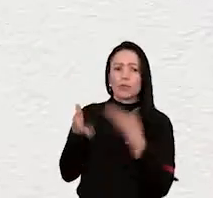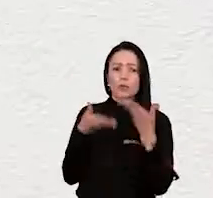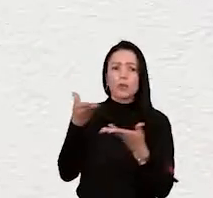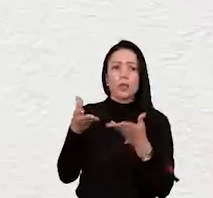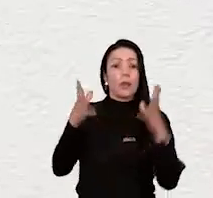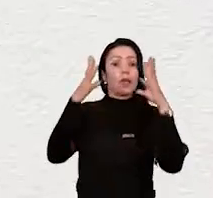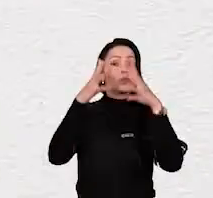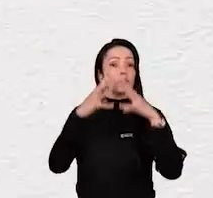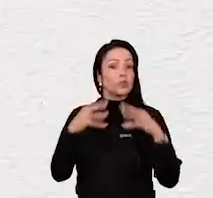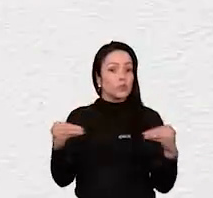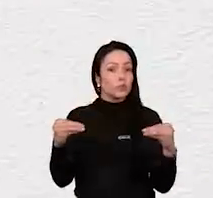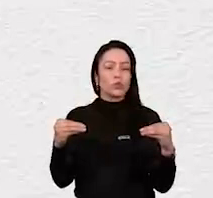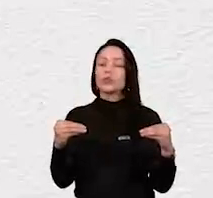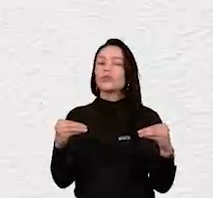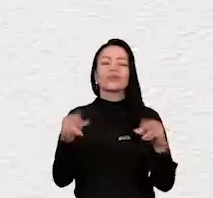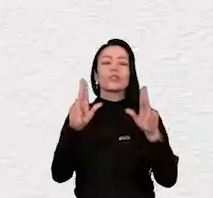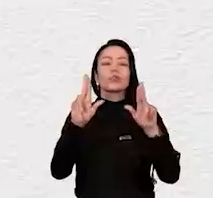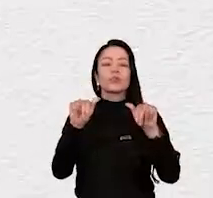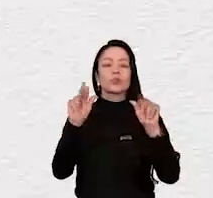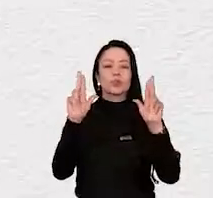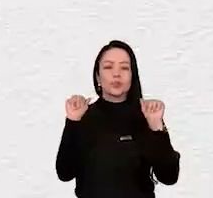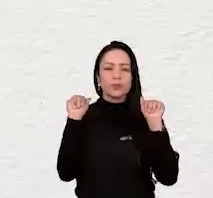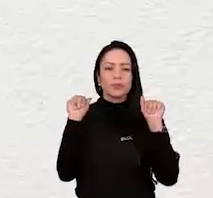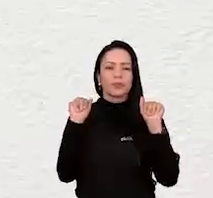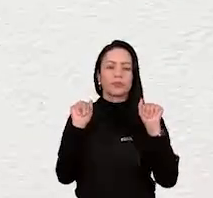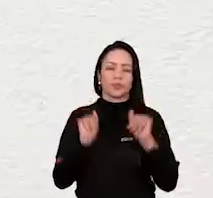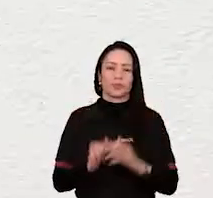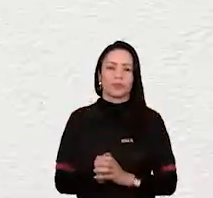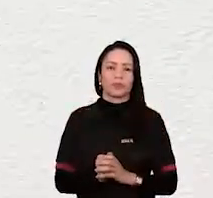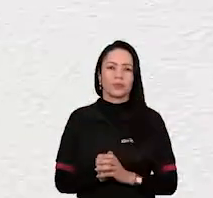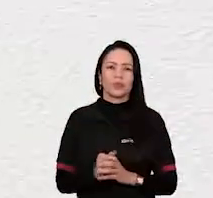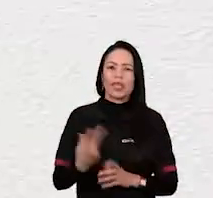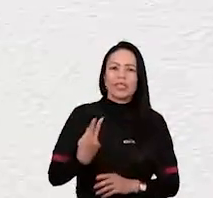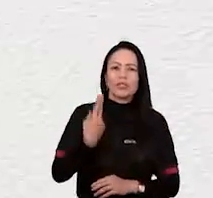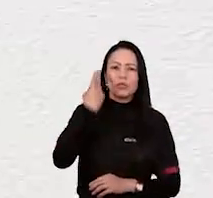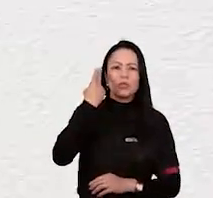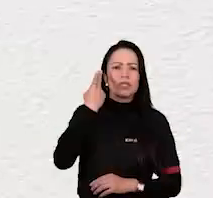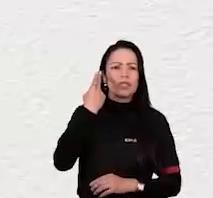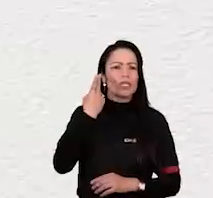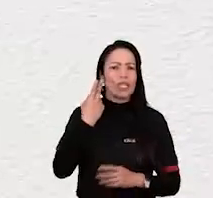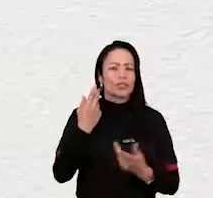curado, doutora? Não, nunca. Não vai estar curado nem pela cirurgia